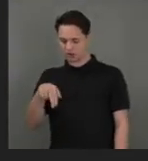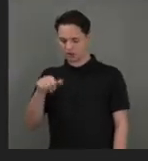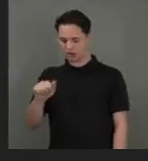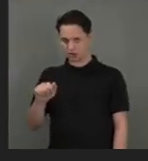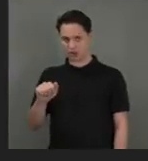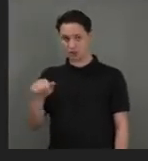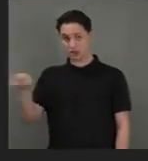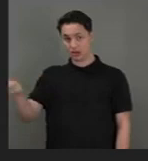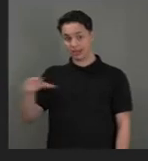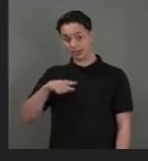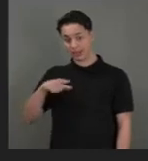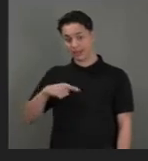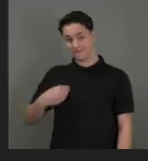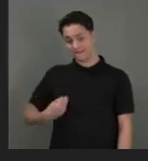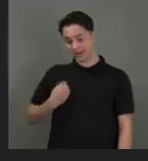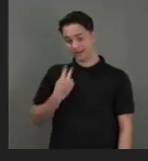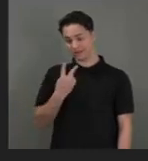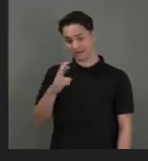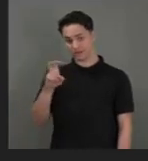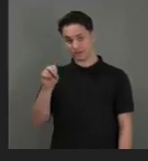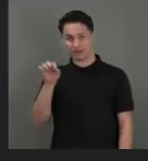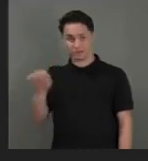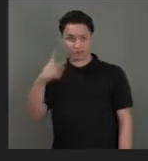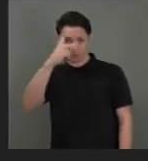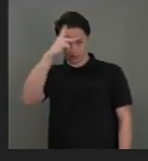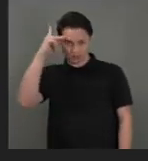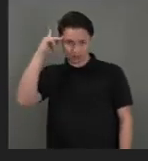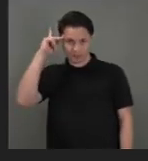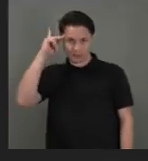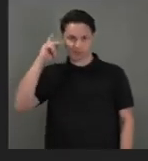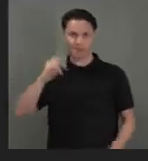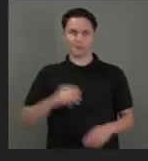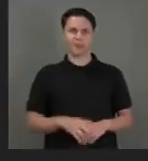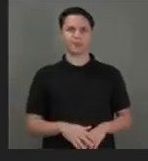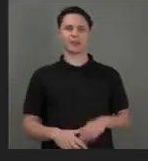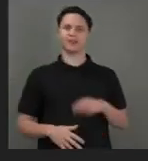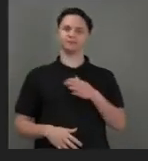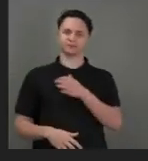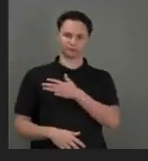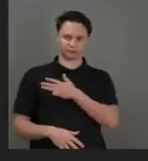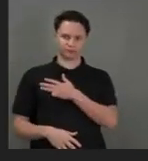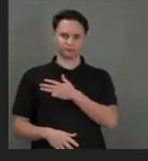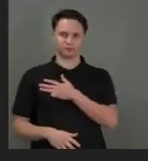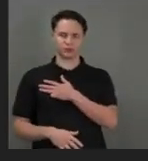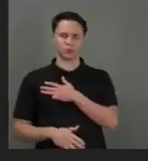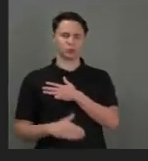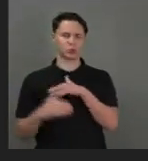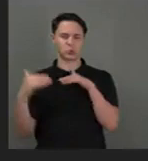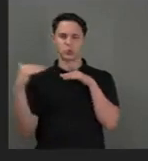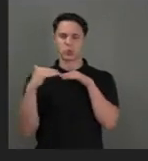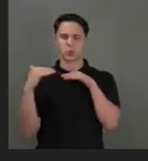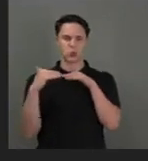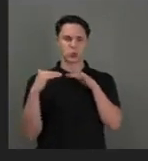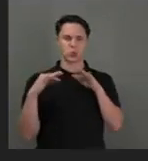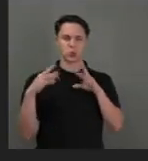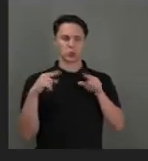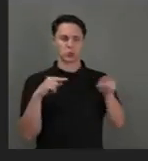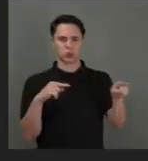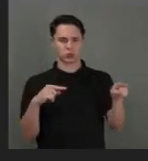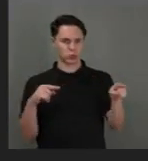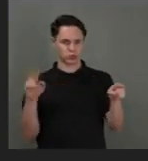250 mil guianenses. E Lula, assim como é complacente, né, a gente vê